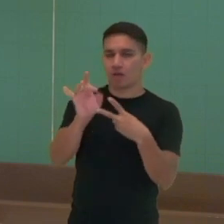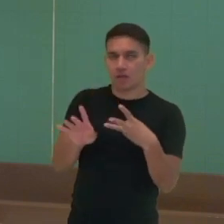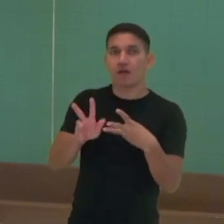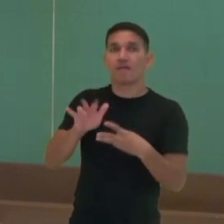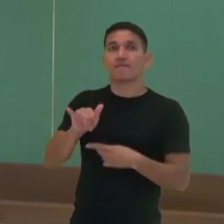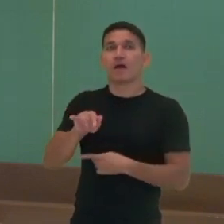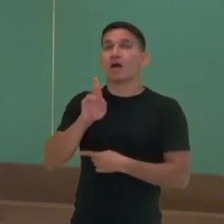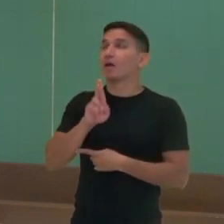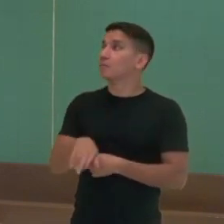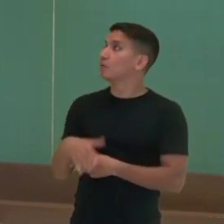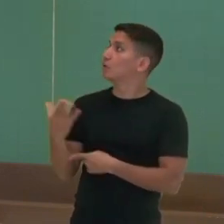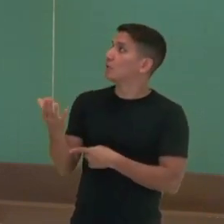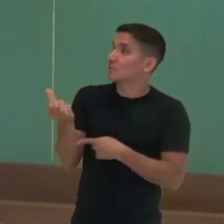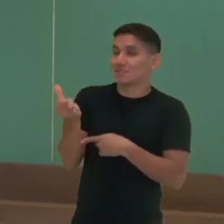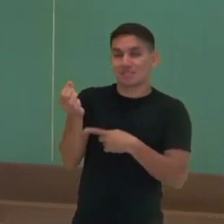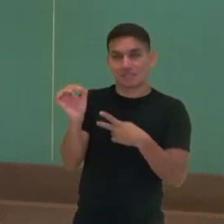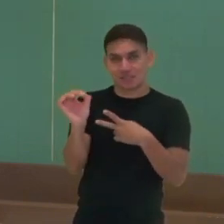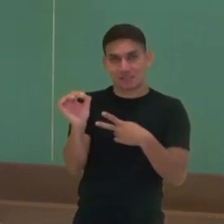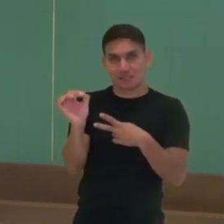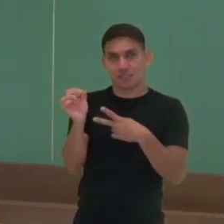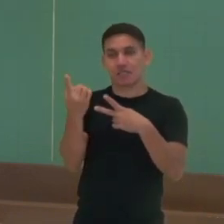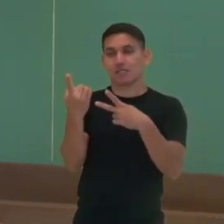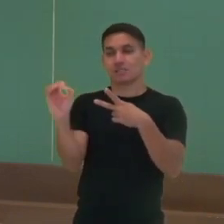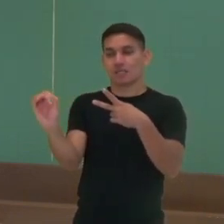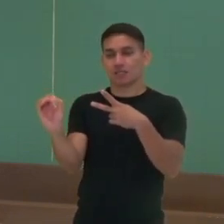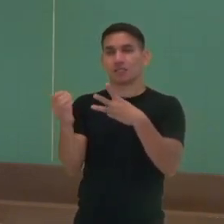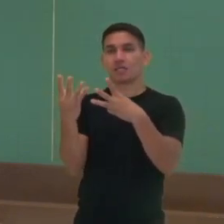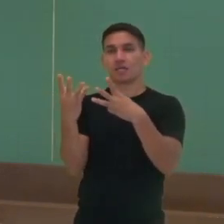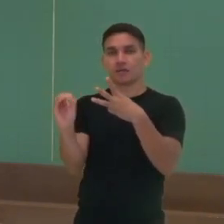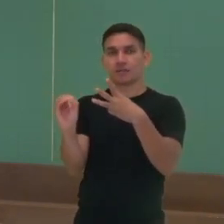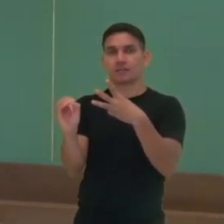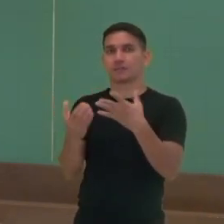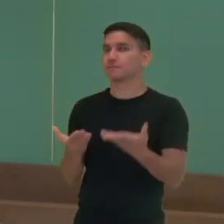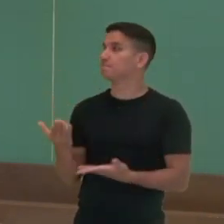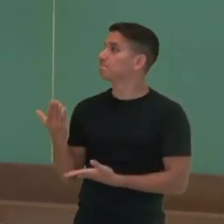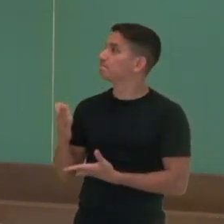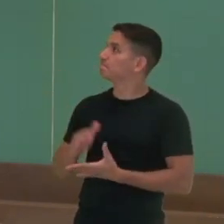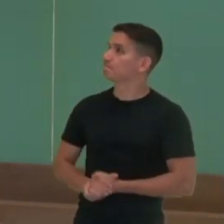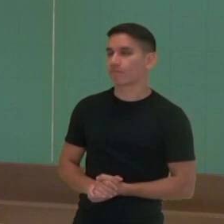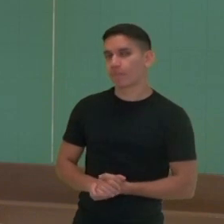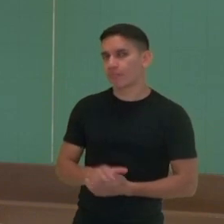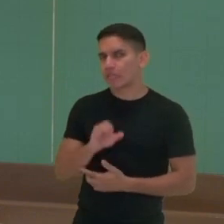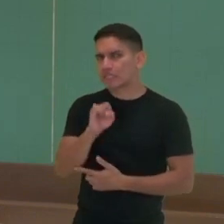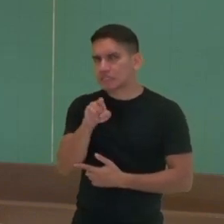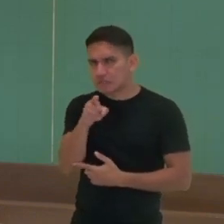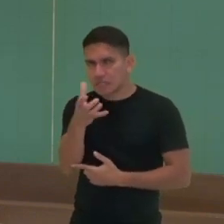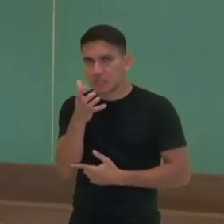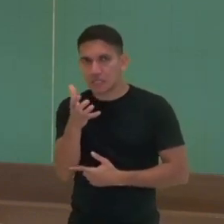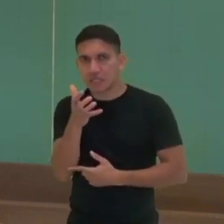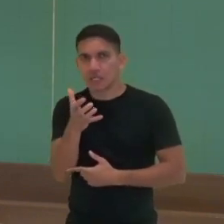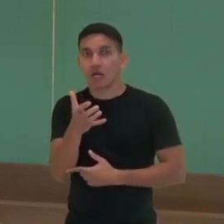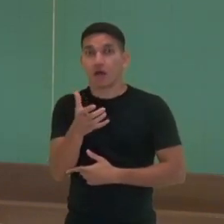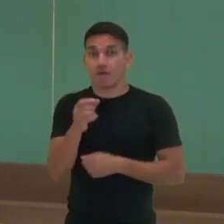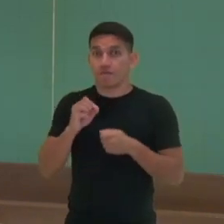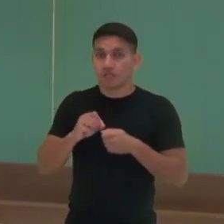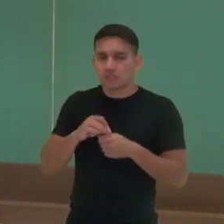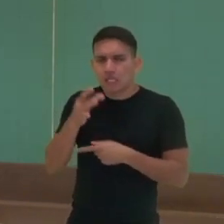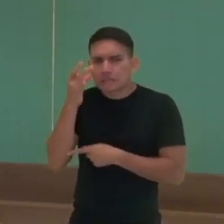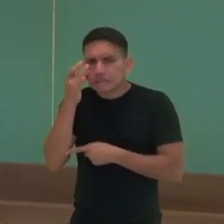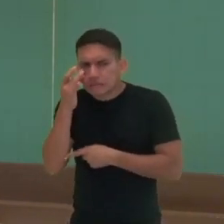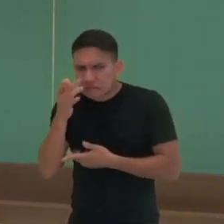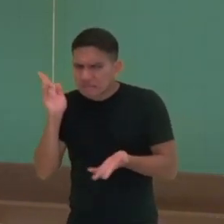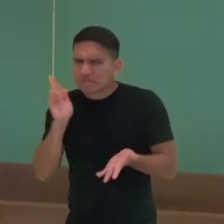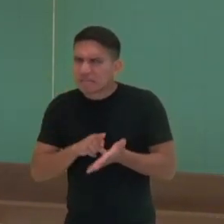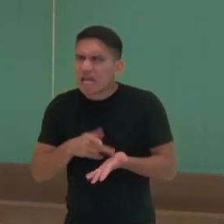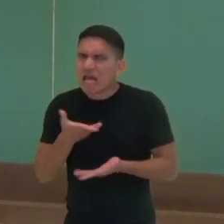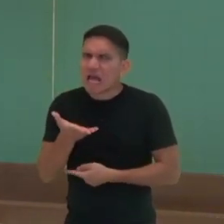ser iguais a 60, 100 e 40. Caso você queira fazer a prova real, é